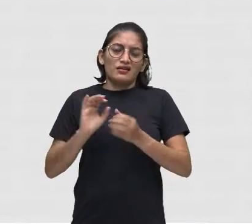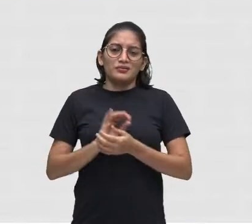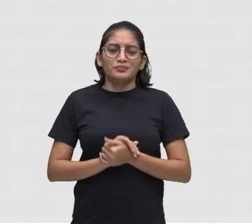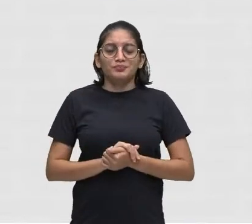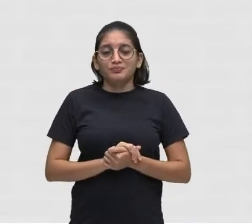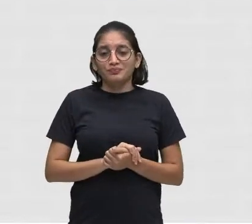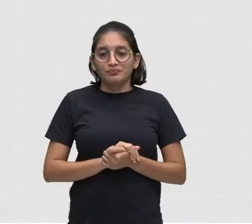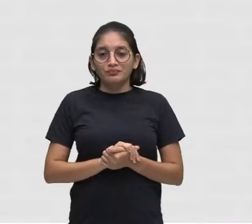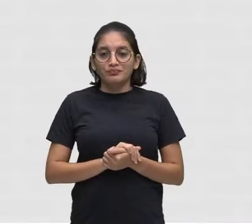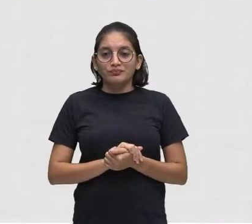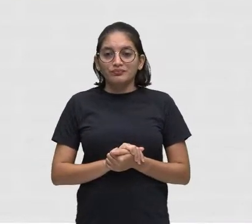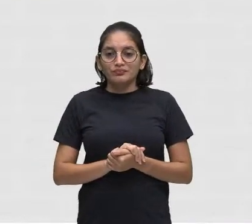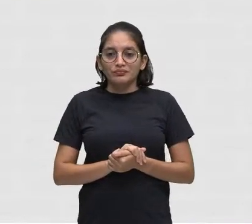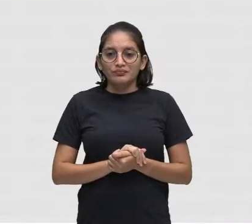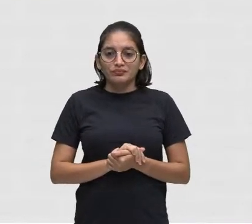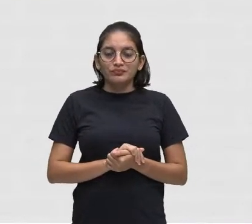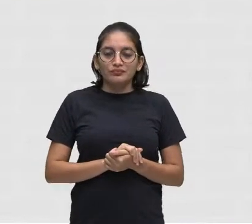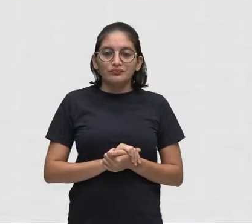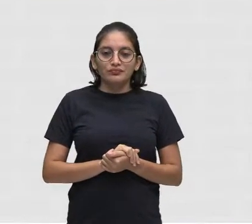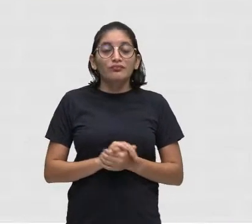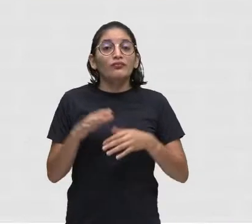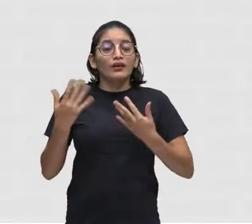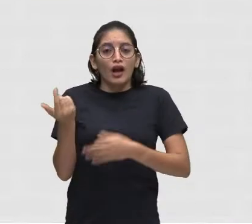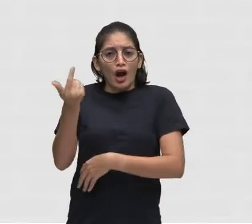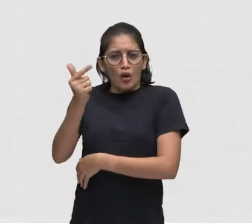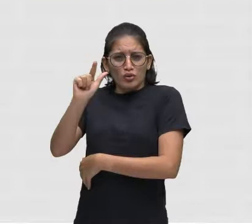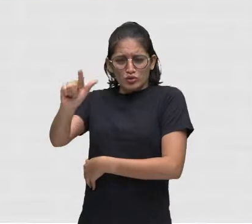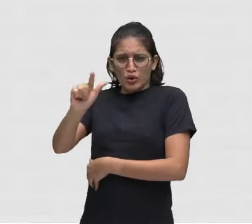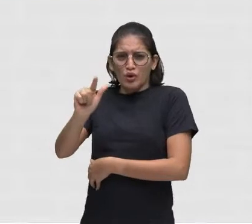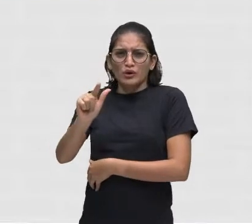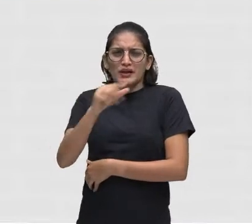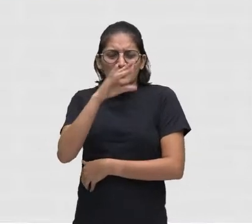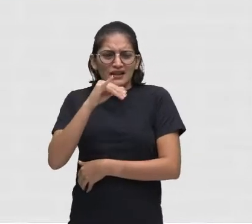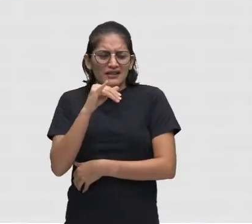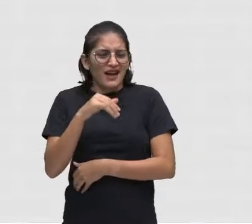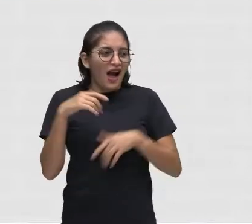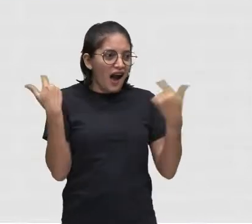ó, enquanto as outras crianças riam ao